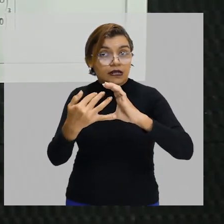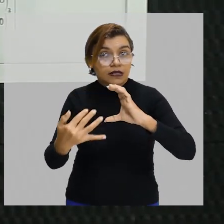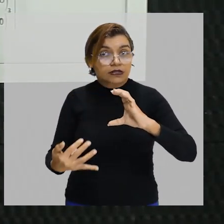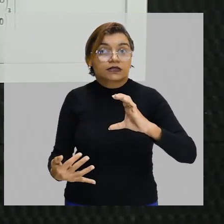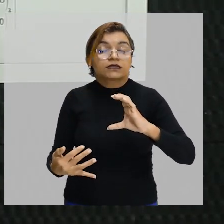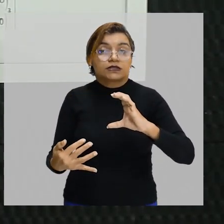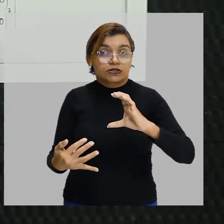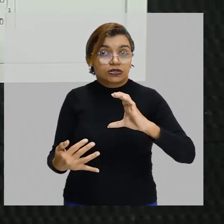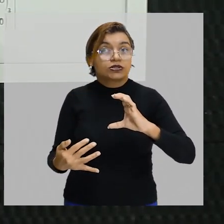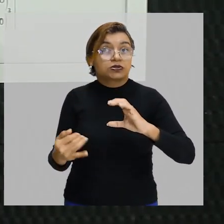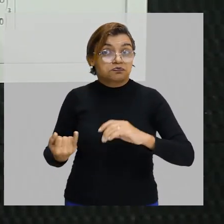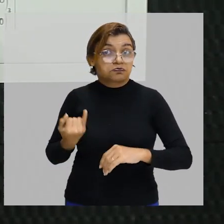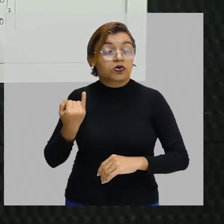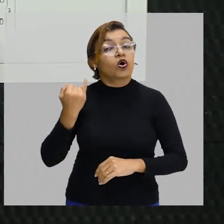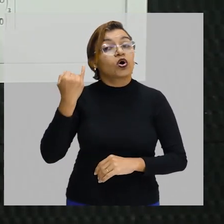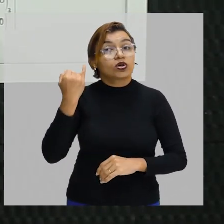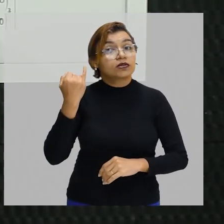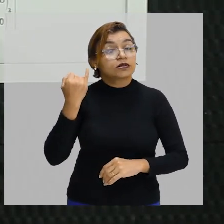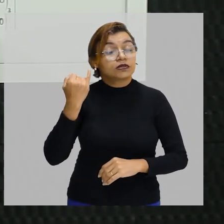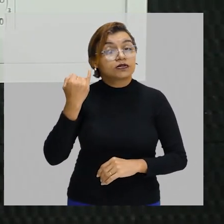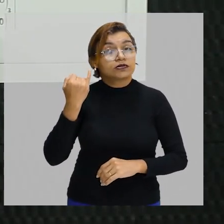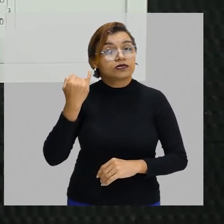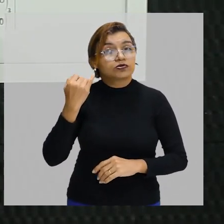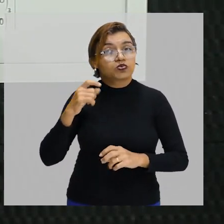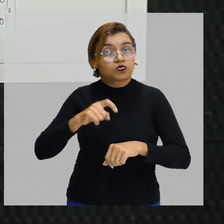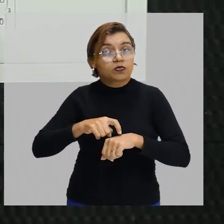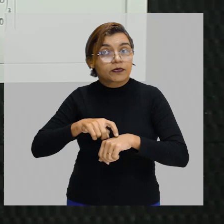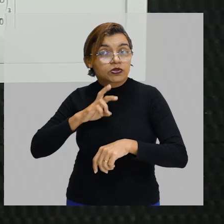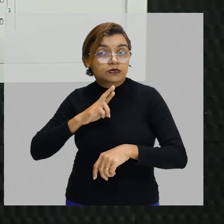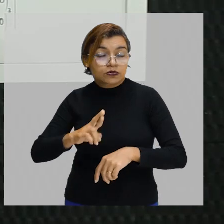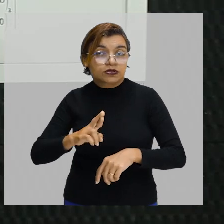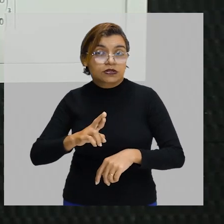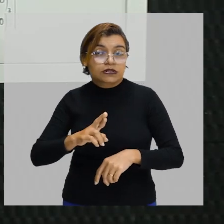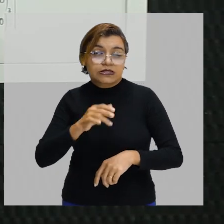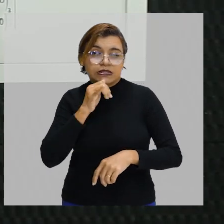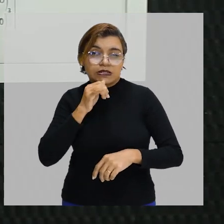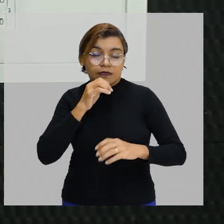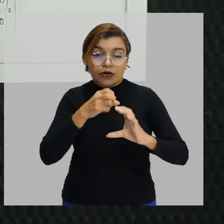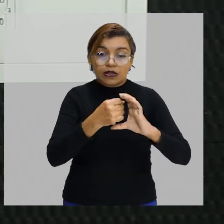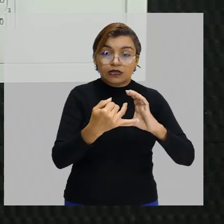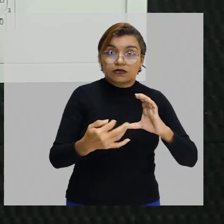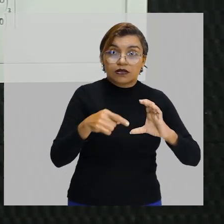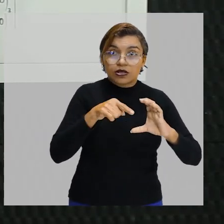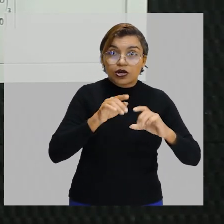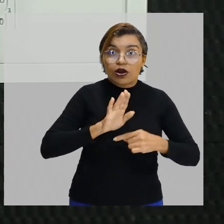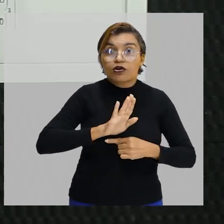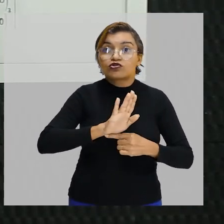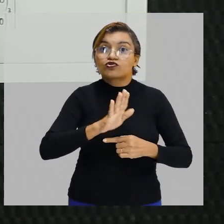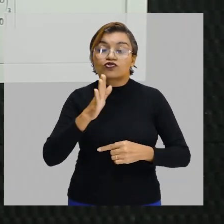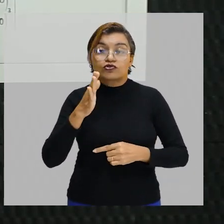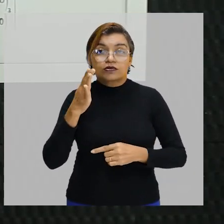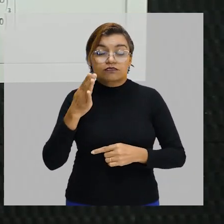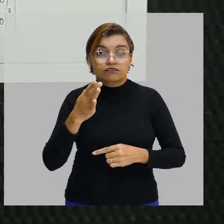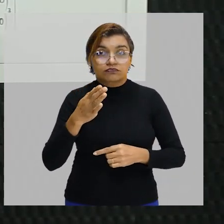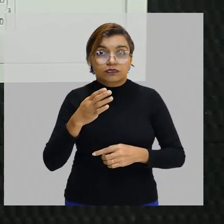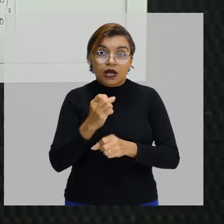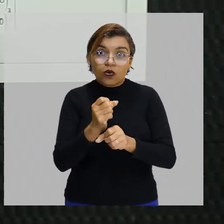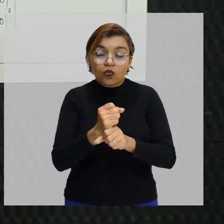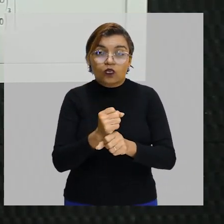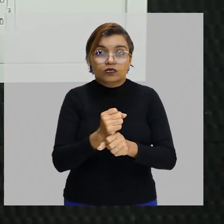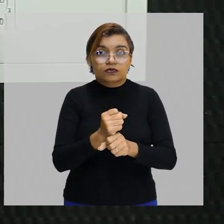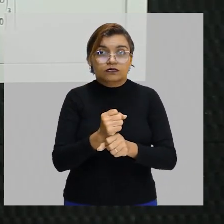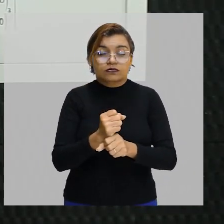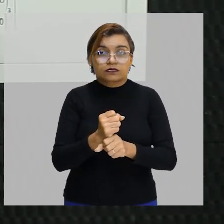Isso é uma característica muito importante dos determinantes, porque tem propriedades que facilitam a tua conta. Determinante é um